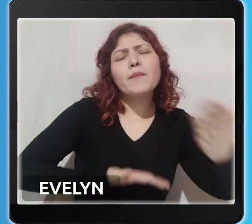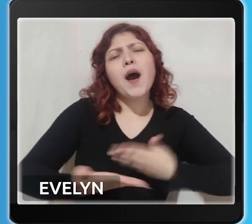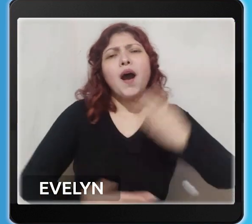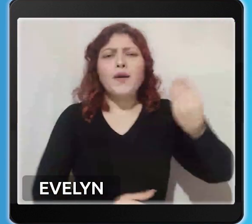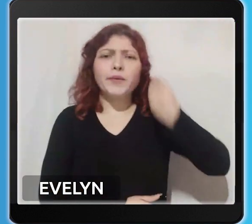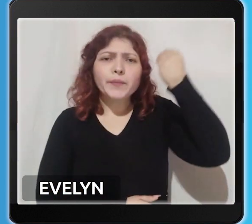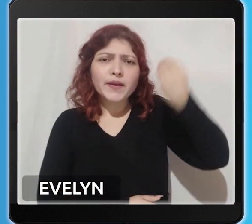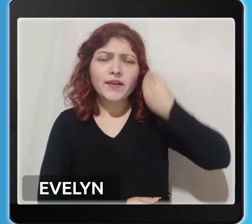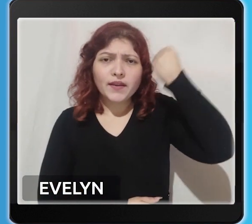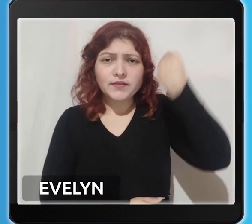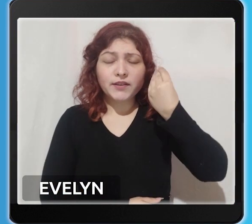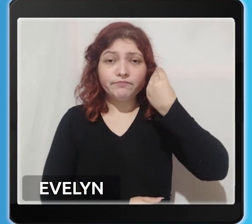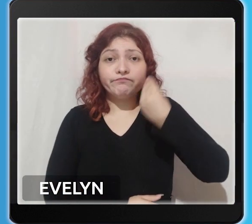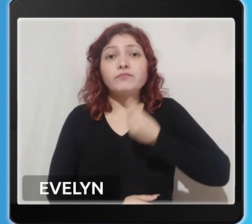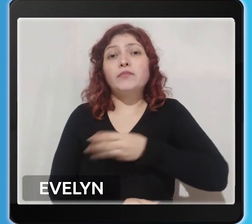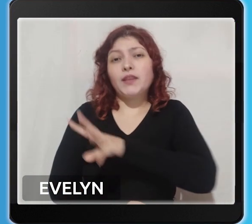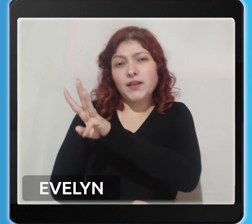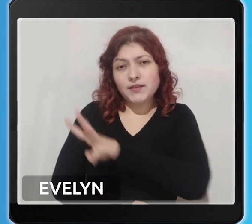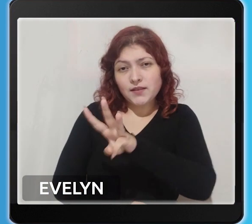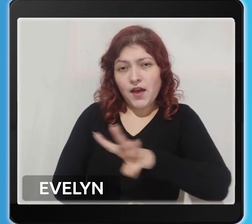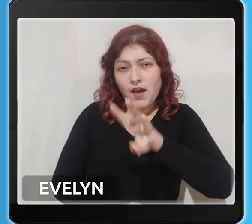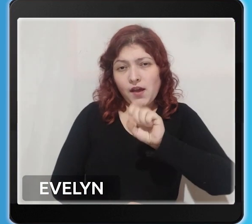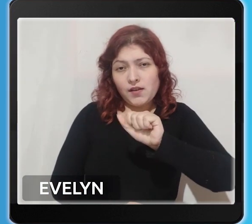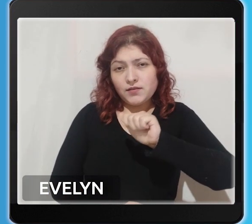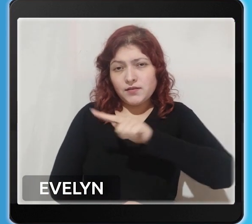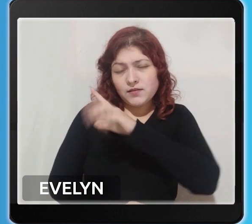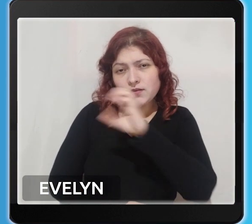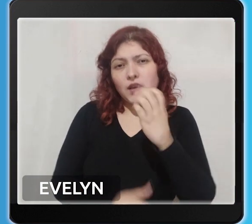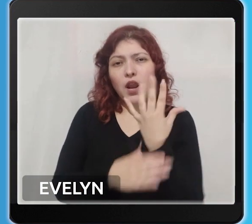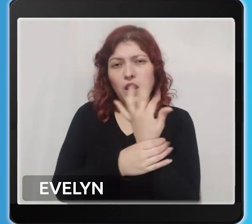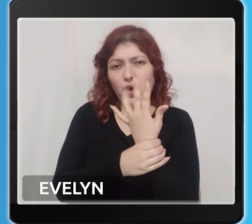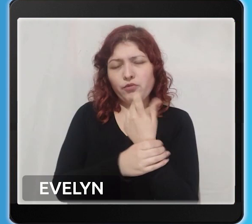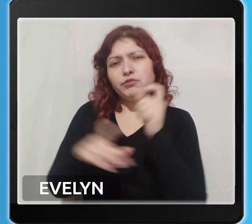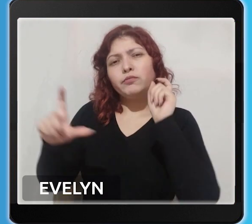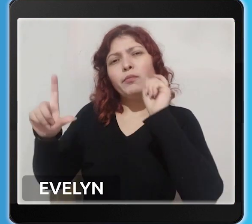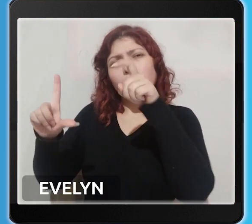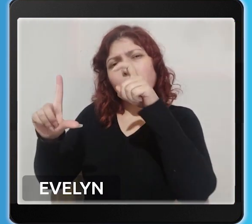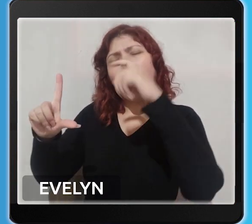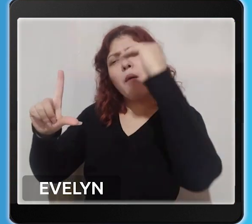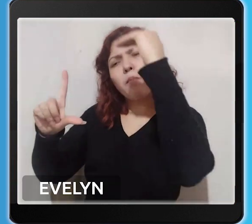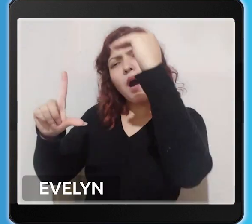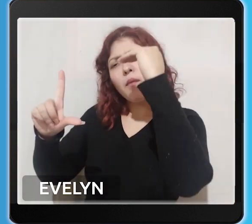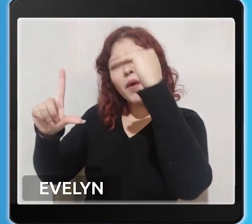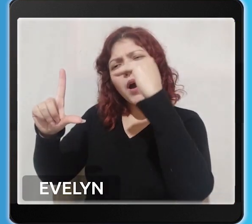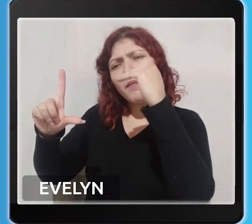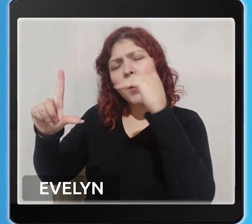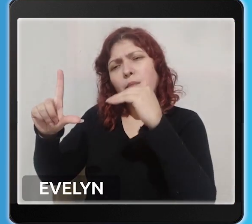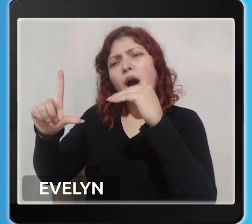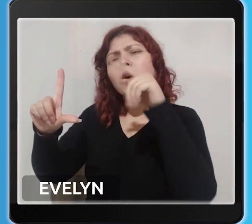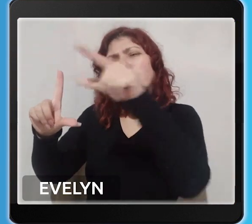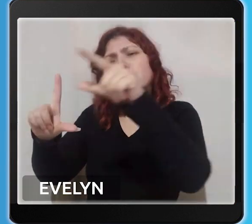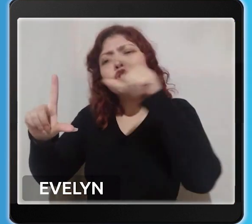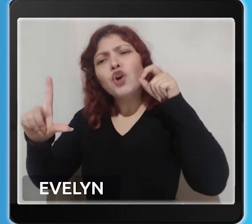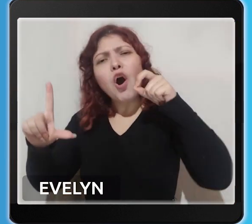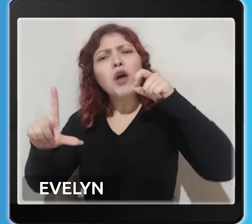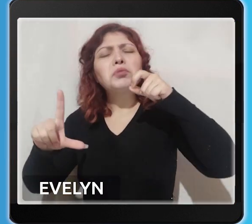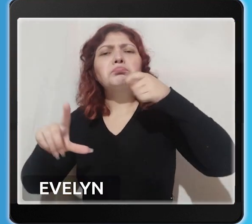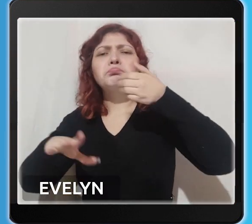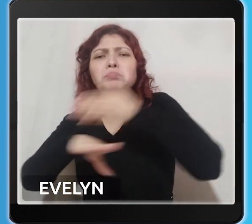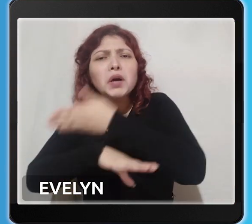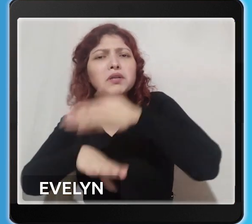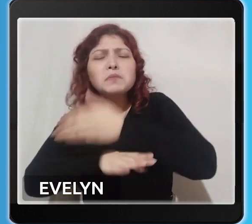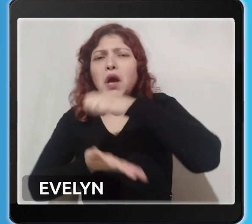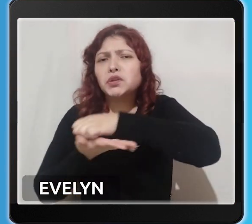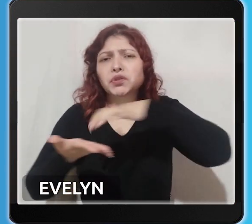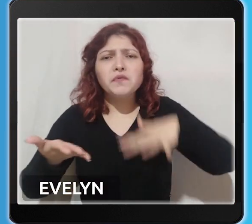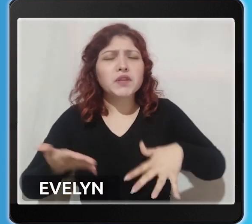Salão URGS, vejam toda a nossa programação e procurem participar de todas as atividades que puderem. O Salão está